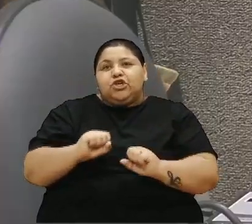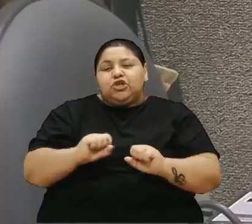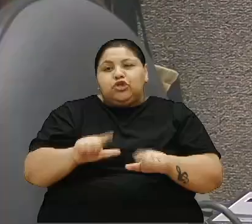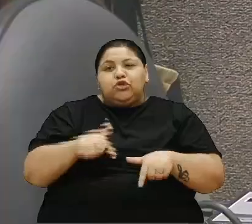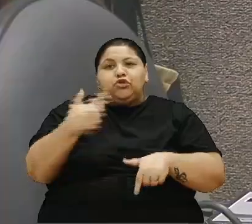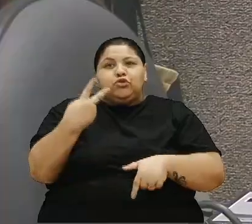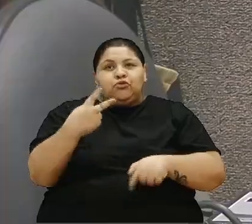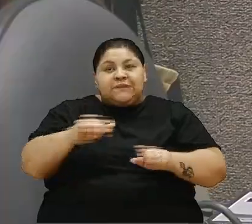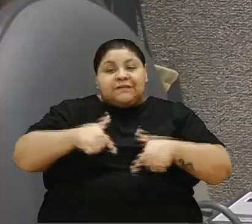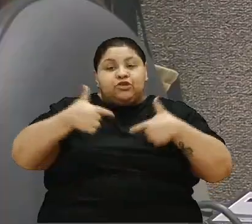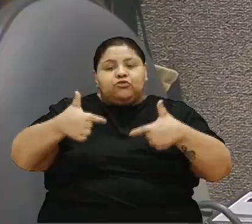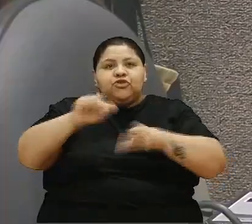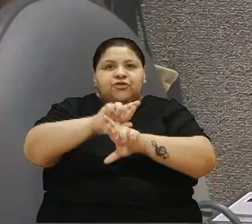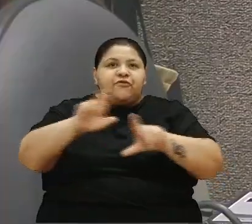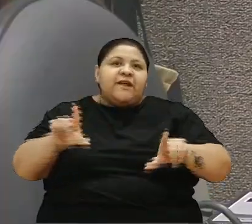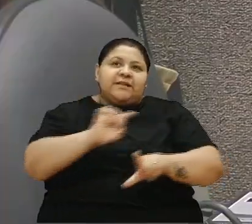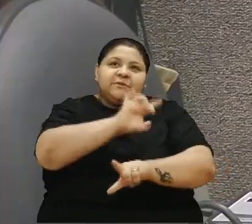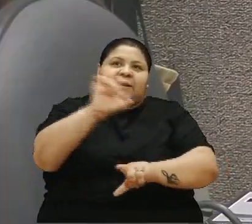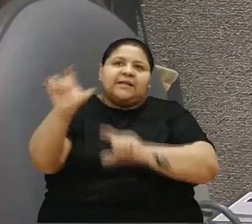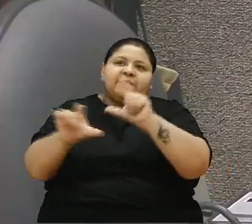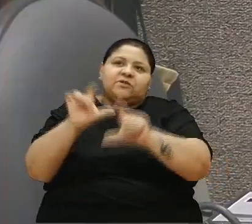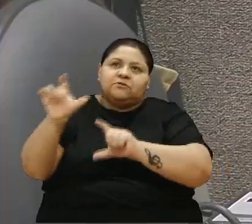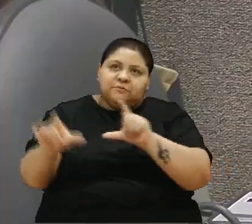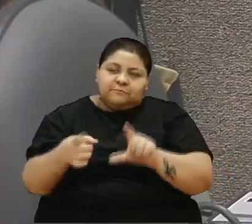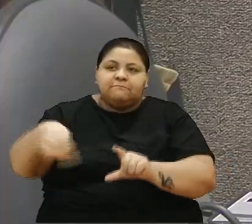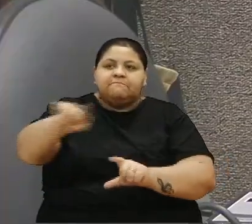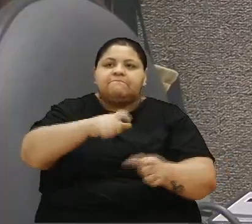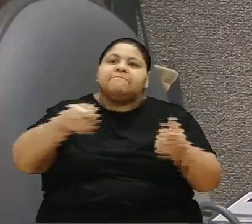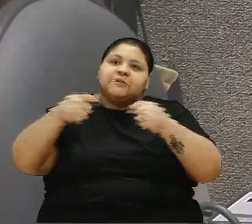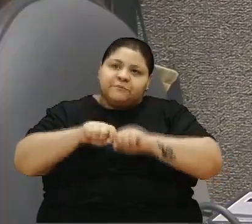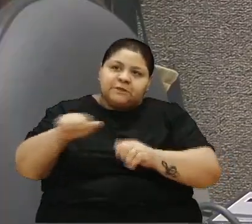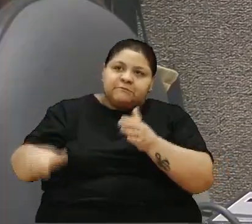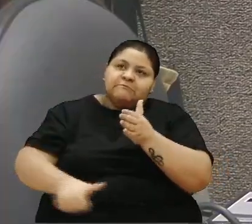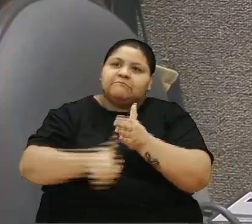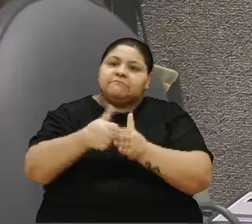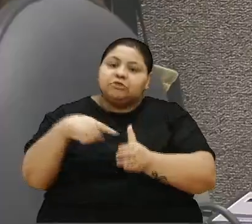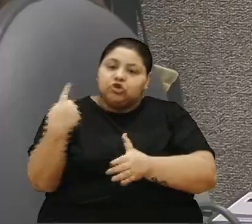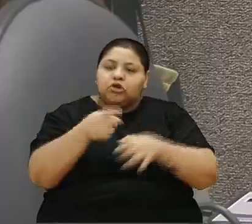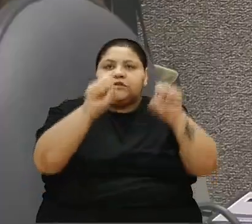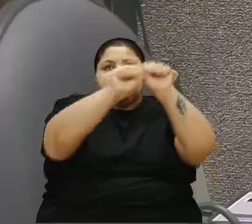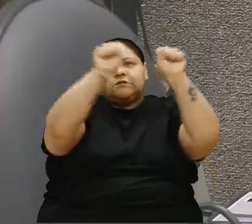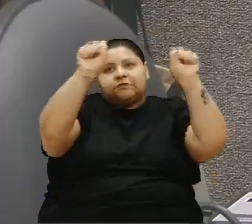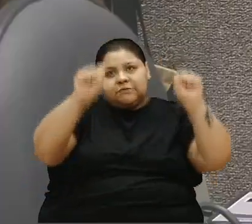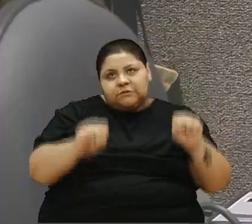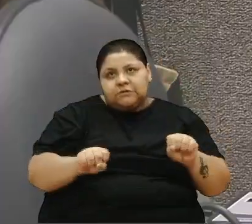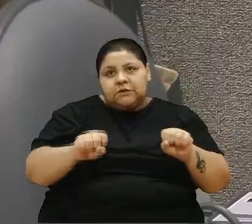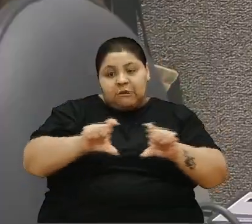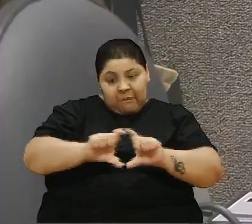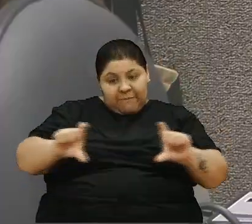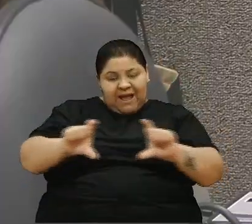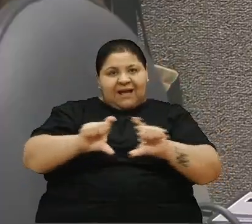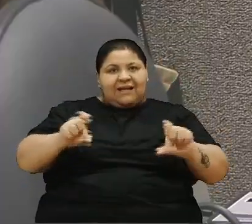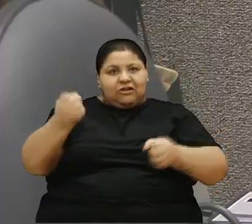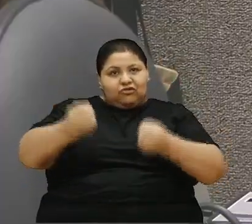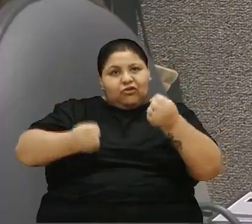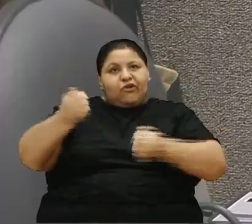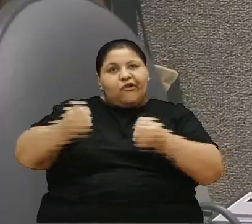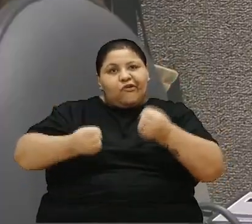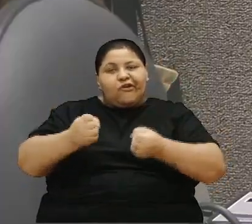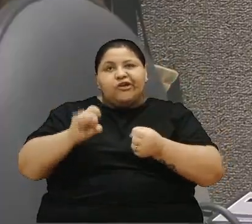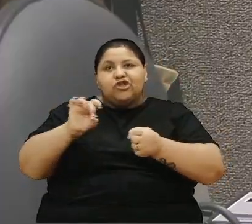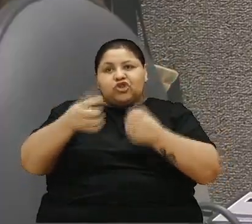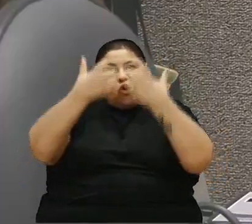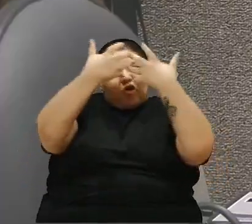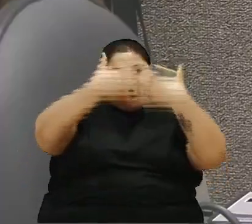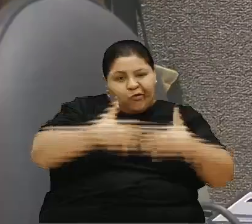a tecnologia ela tem que funcionar também e a gente precisa de atualização nos nossos sistemas para que a placa, quando seja colocada, ela só